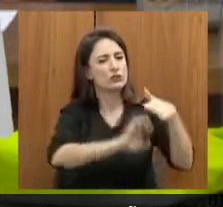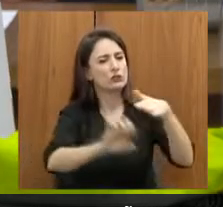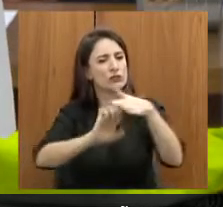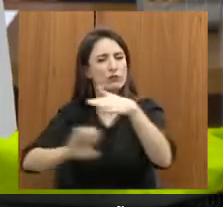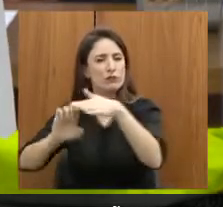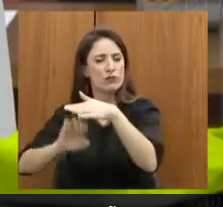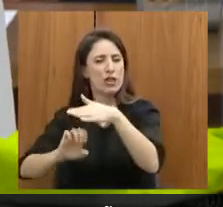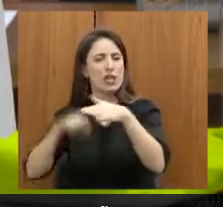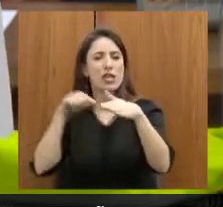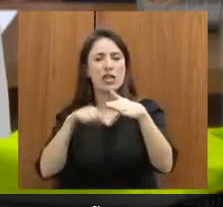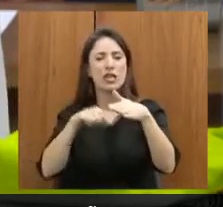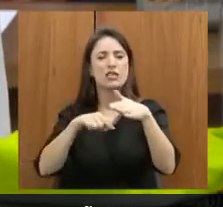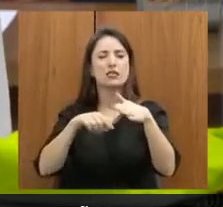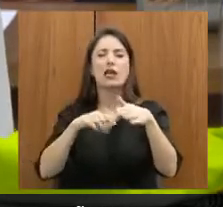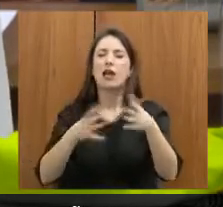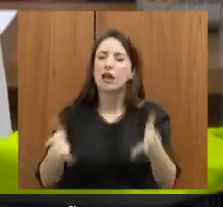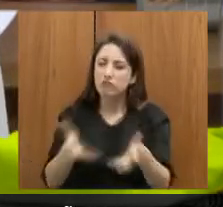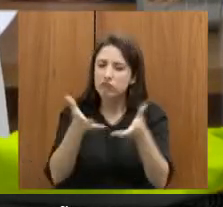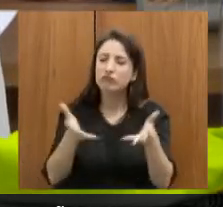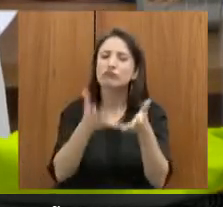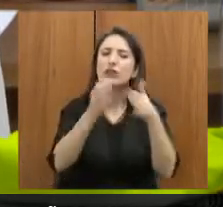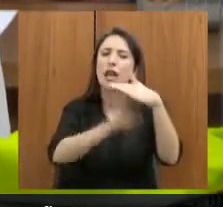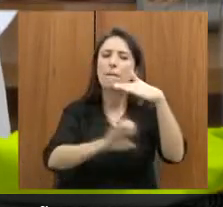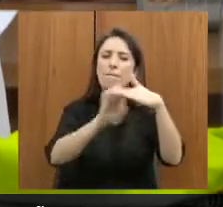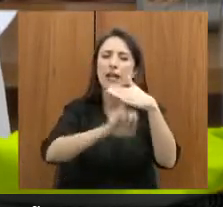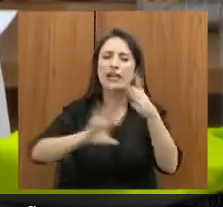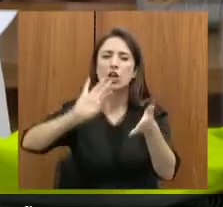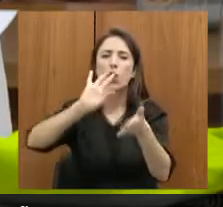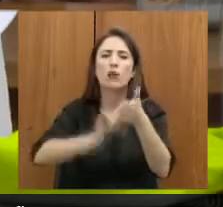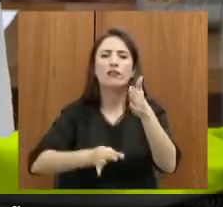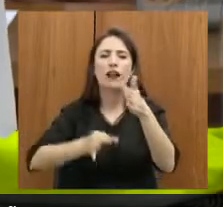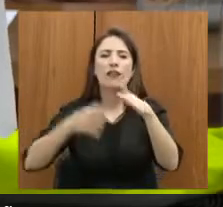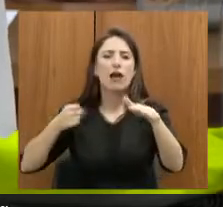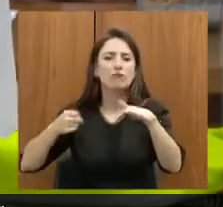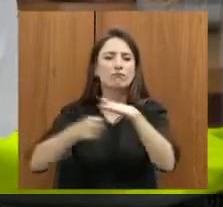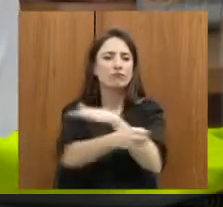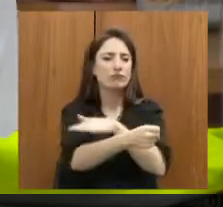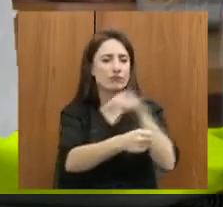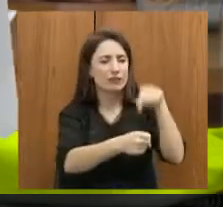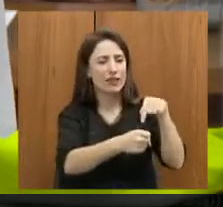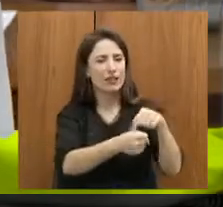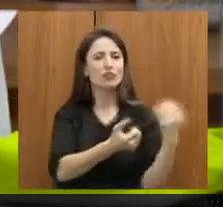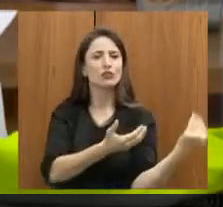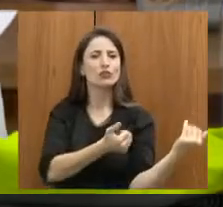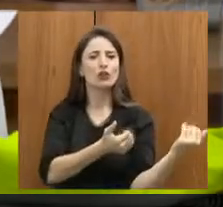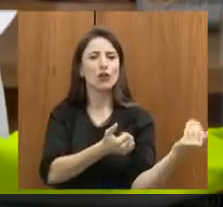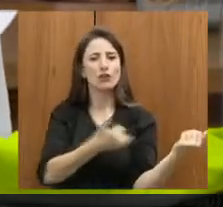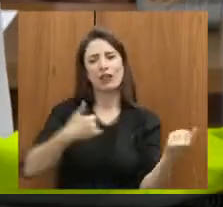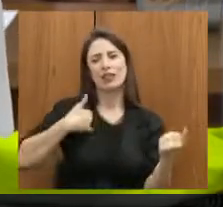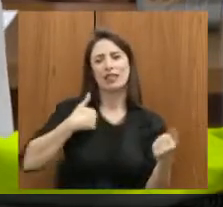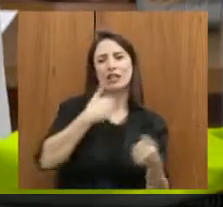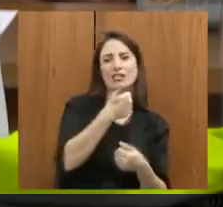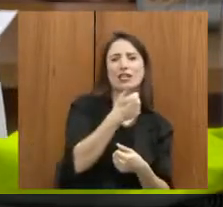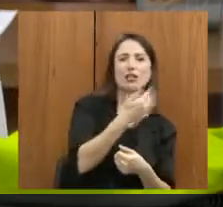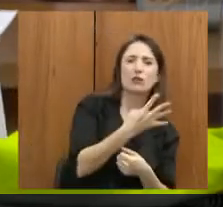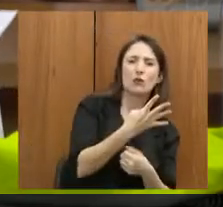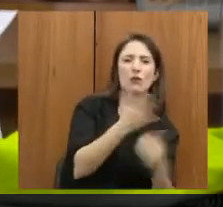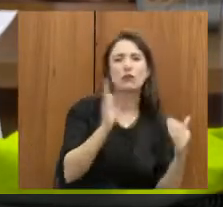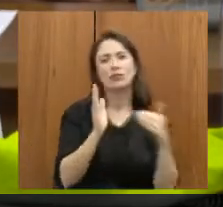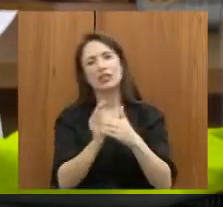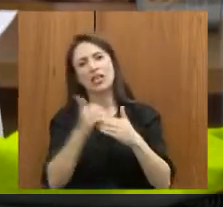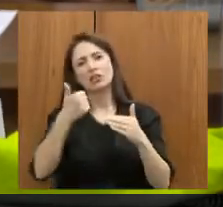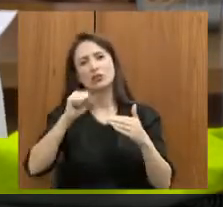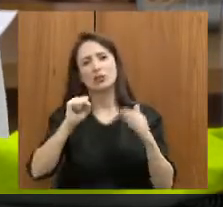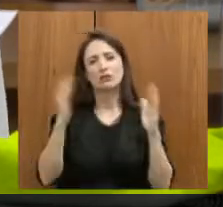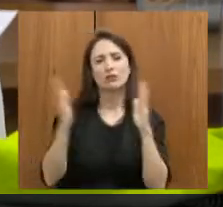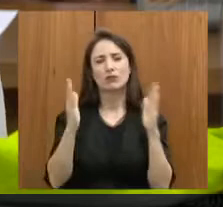a contratarem jovens aprendizes porque só se não pagam Jovem Aprendiz para ficar perto de mim ou perto de minhas mães